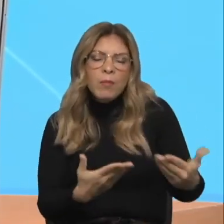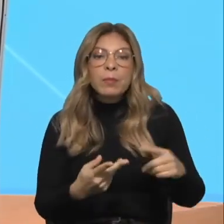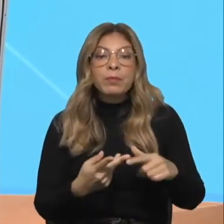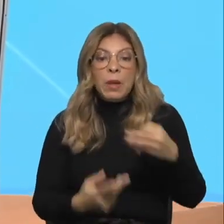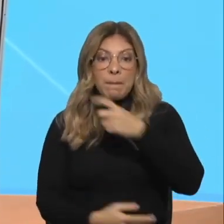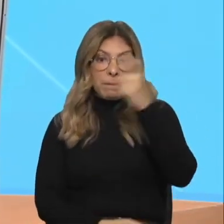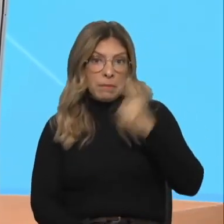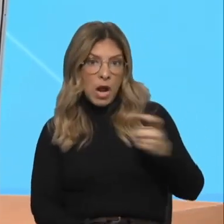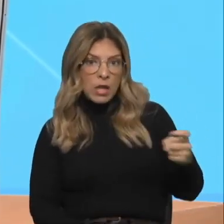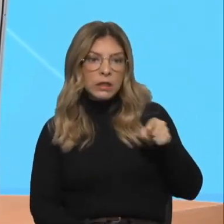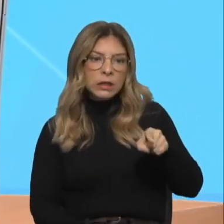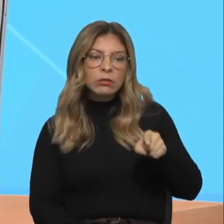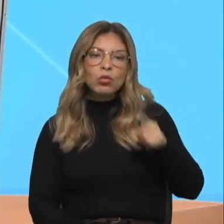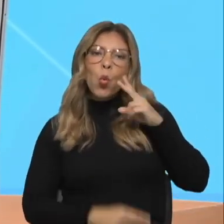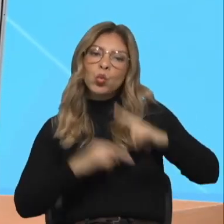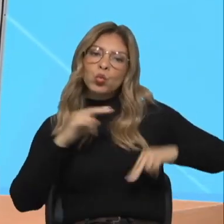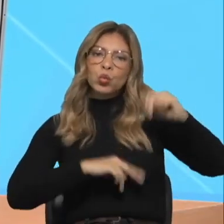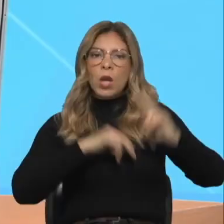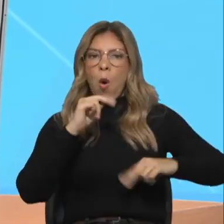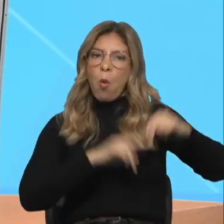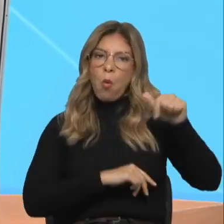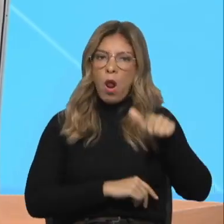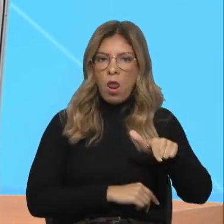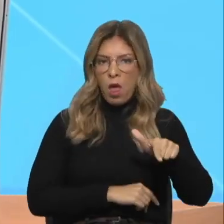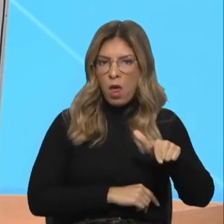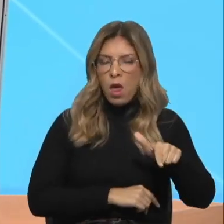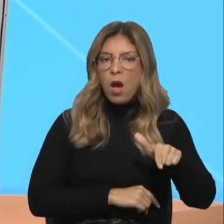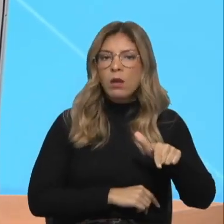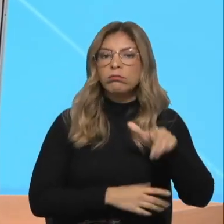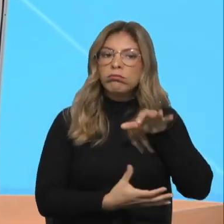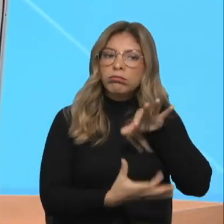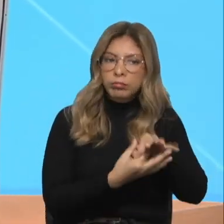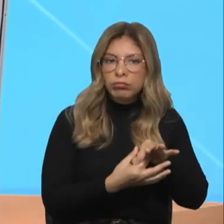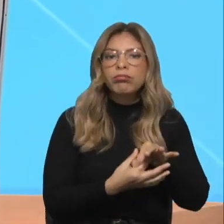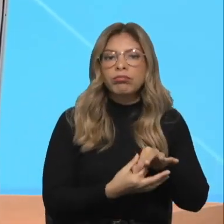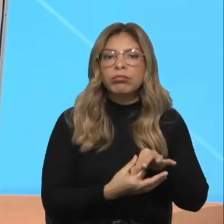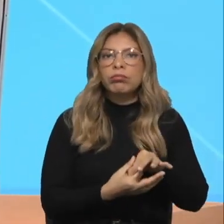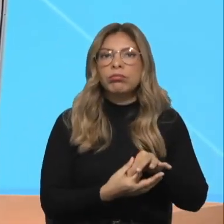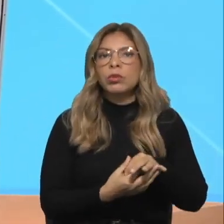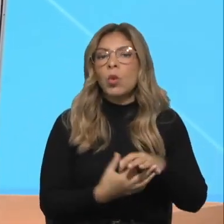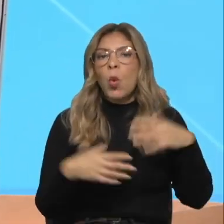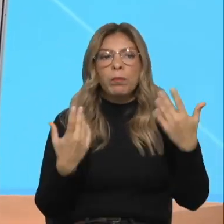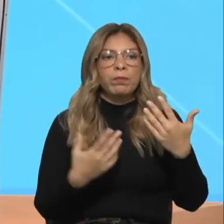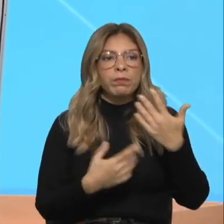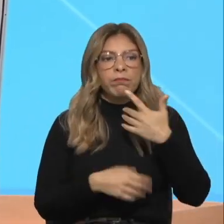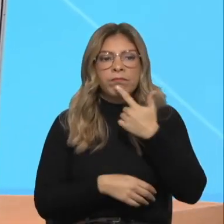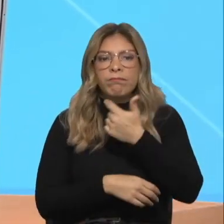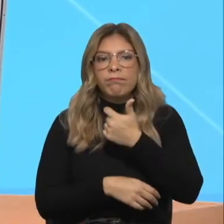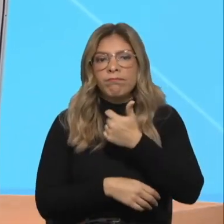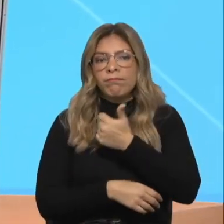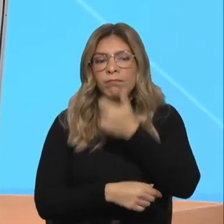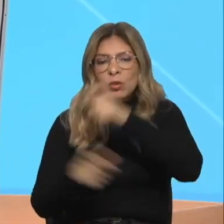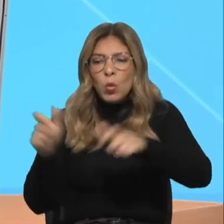ser construída pela capacidade, concretamente, que os cristãos, mas não só, eu digo os cidadãos, a sociedade em geral, têm